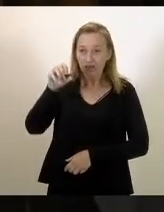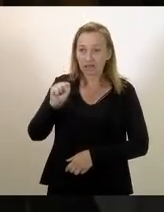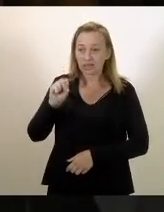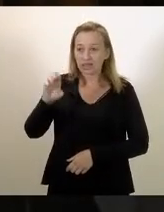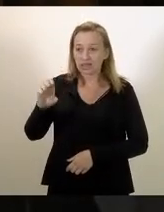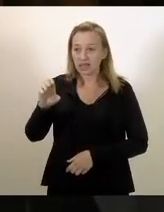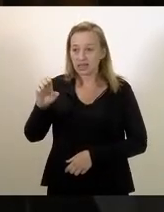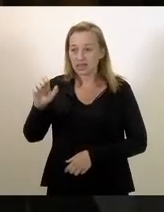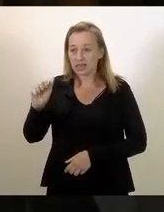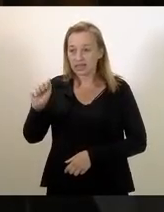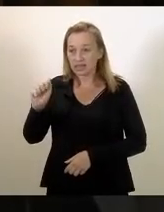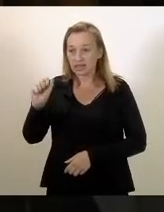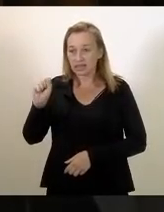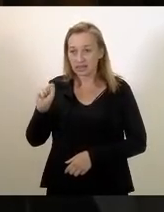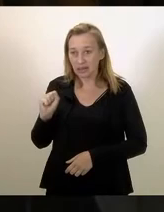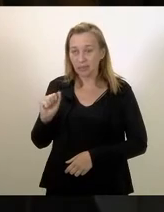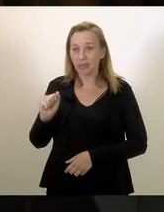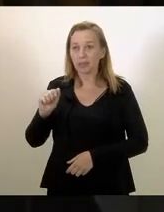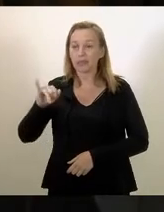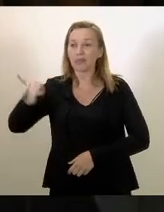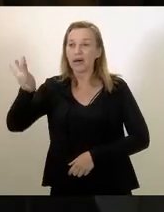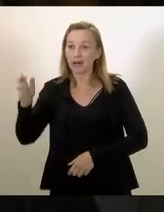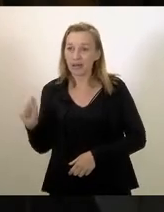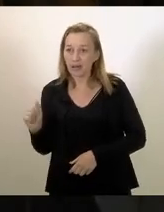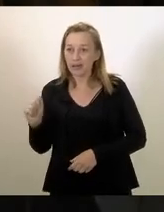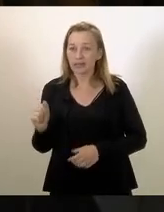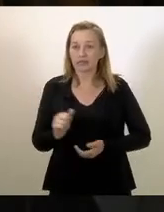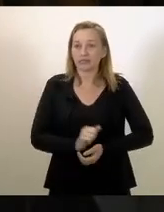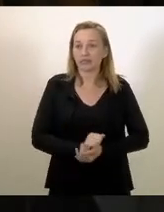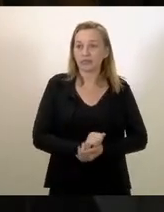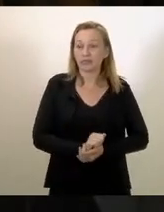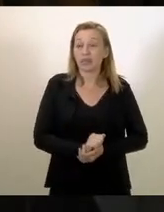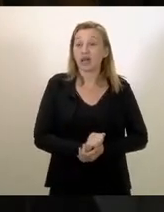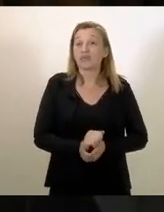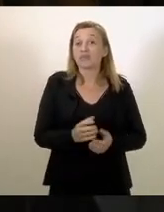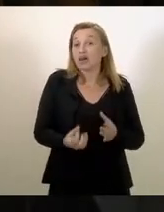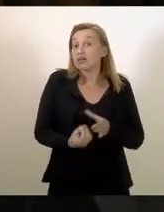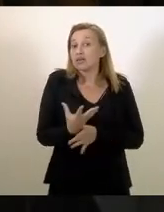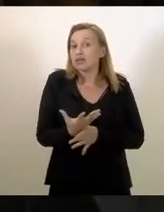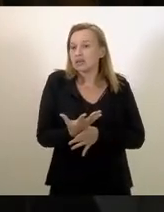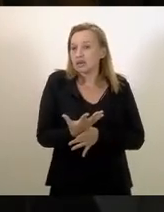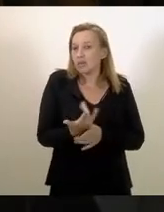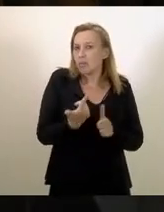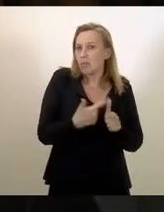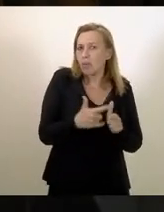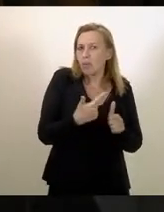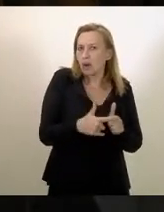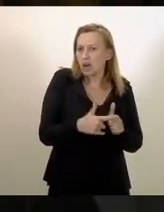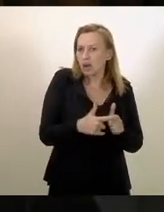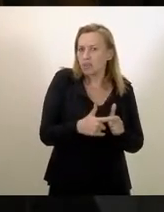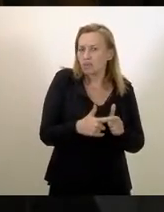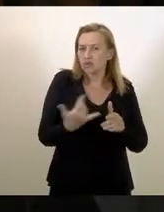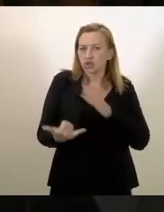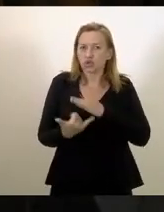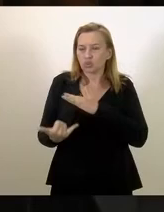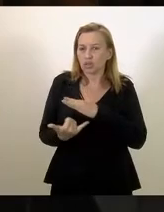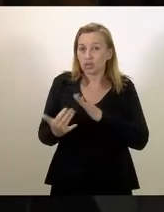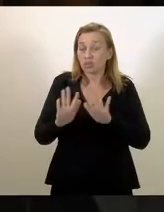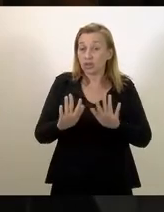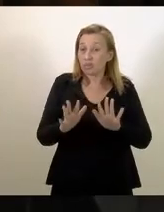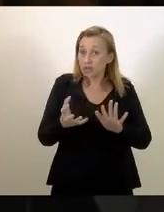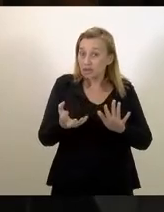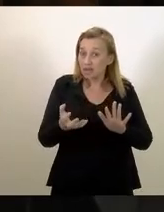factóide contra as instituições republicanas e o que mais temos que prezar nesse país